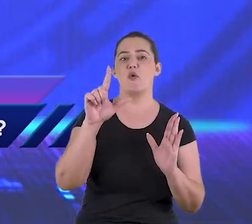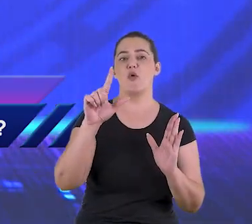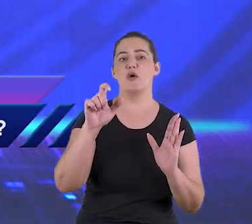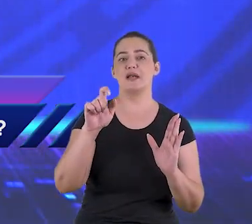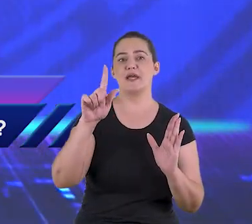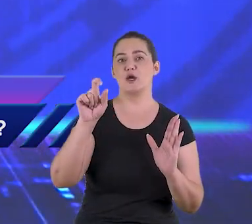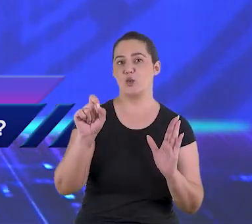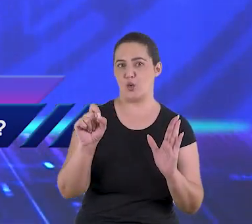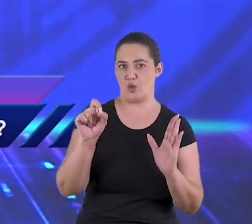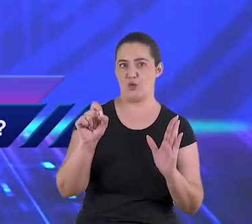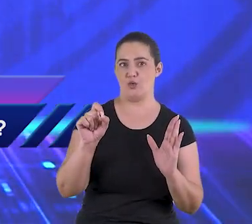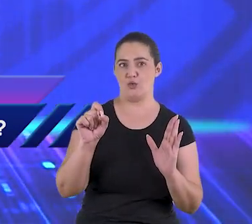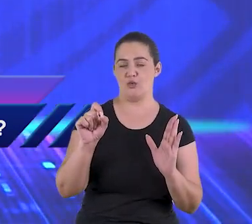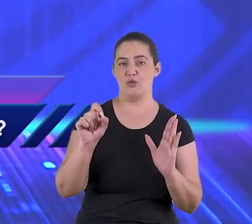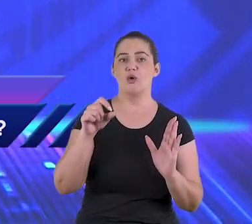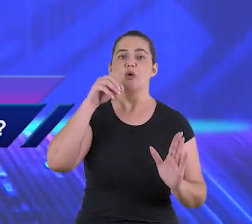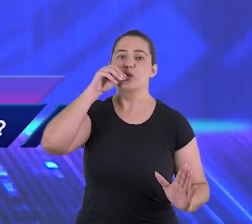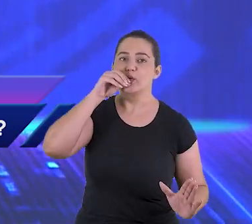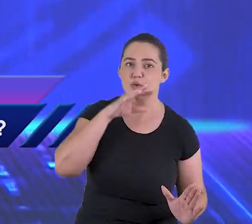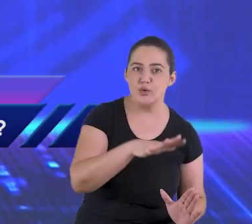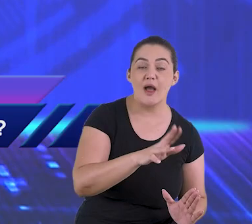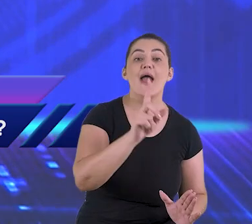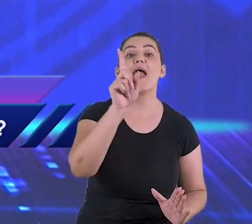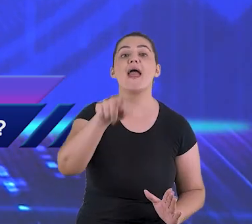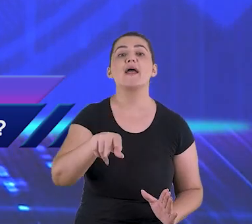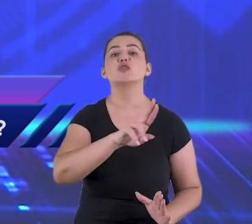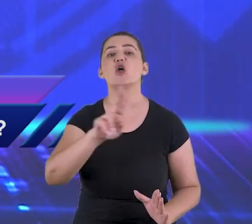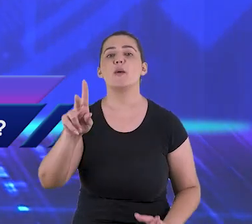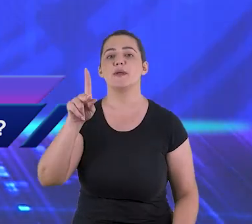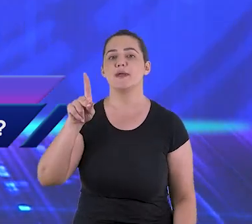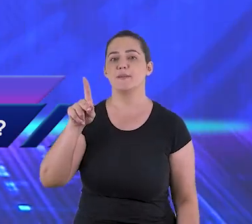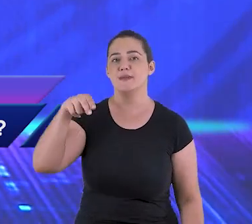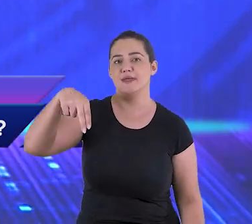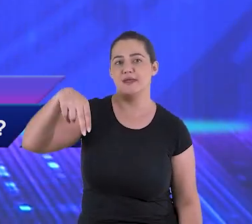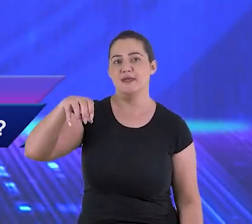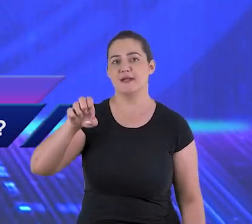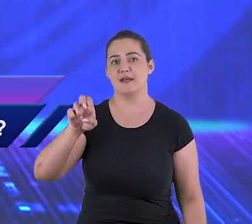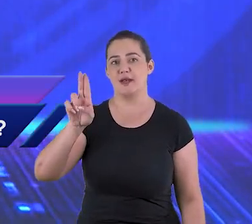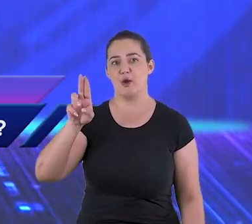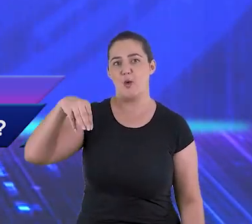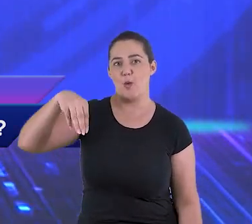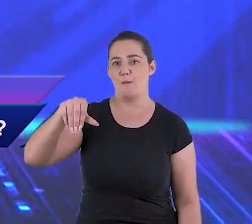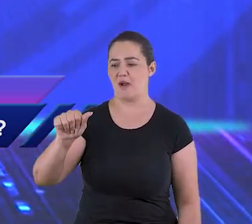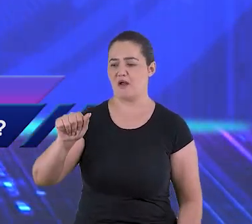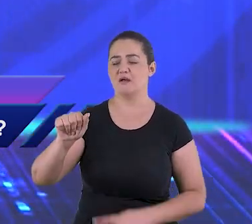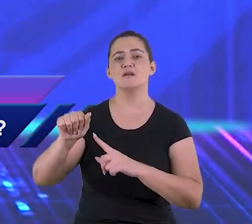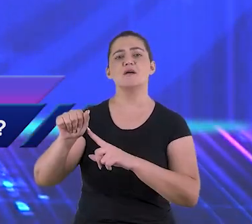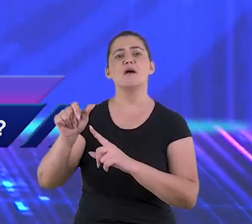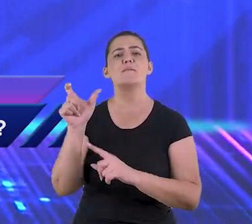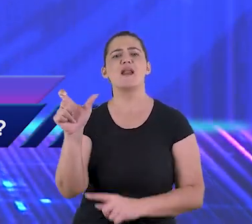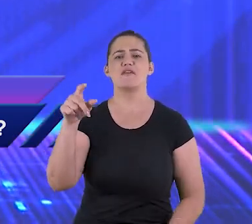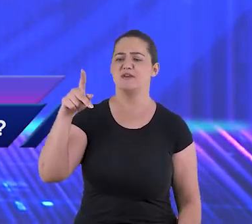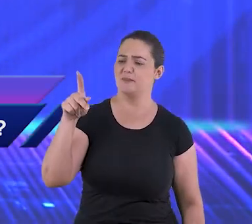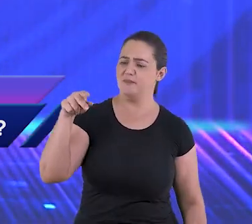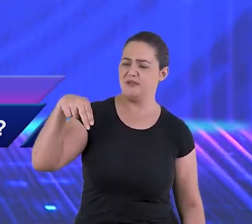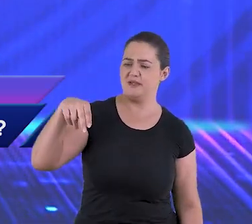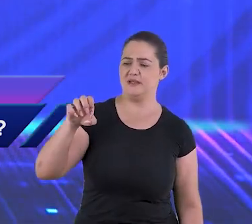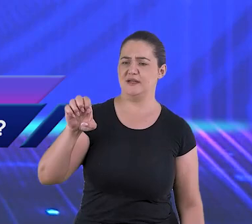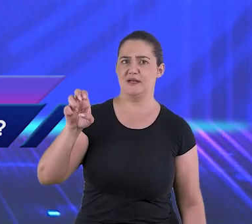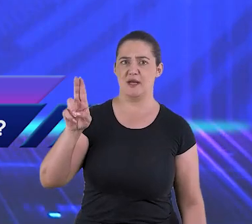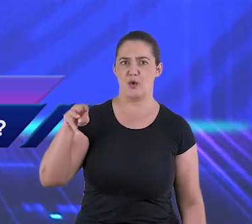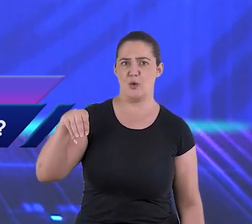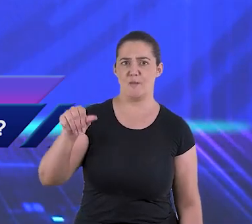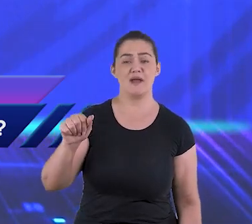para fôlego, esse sopro, esse espírito, é pneuma. Daí, por exemplo, que se origina o